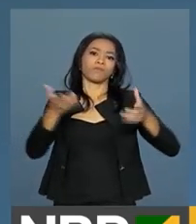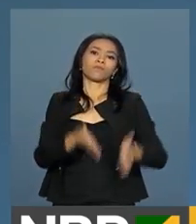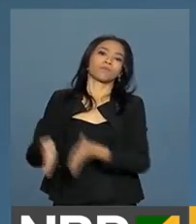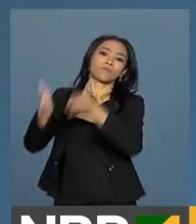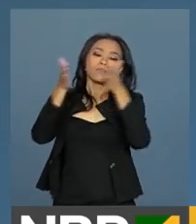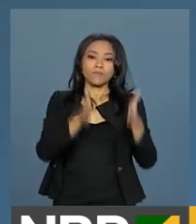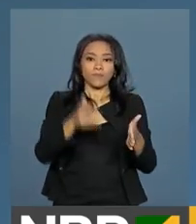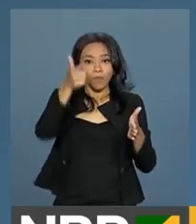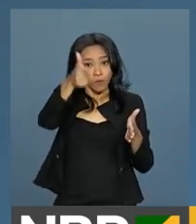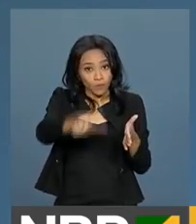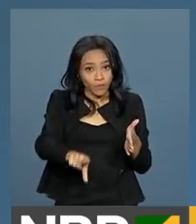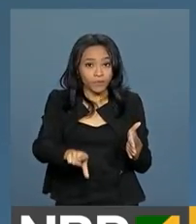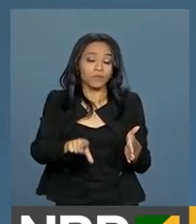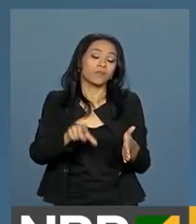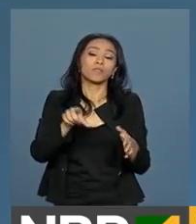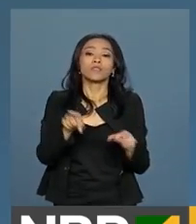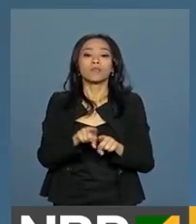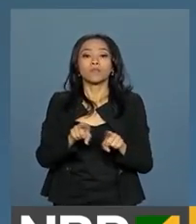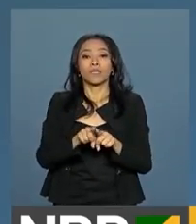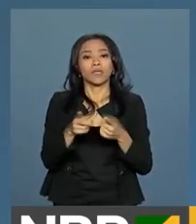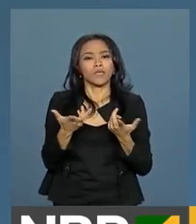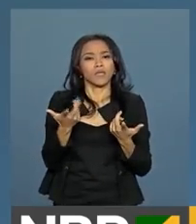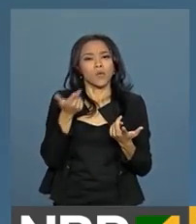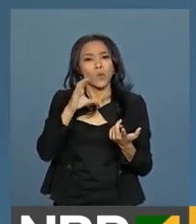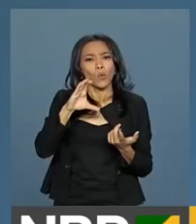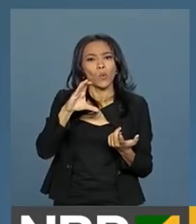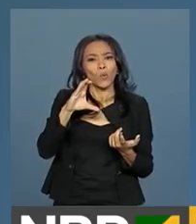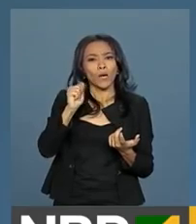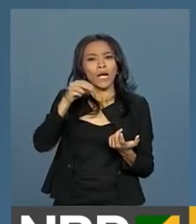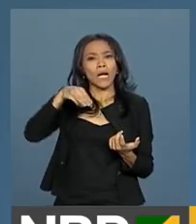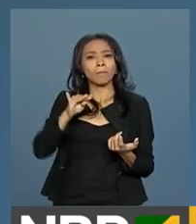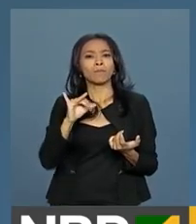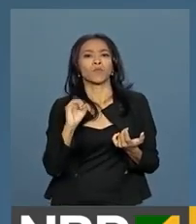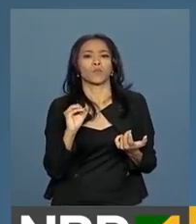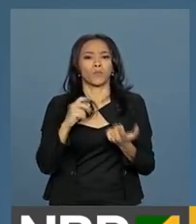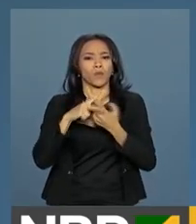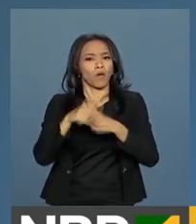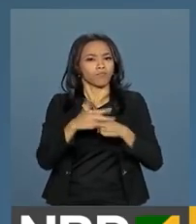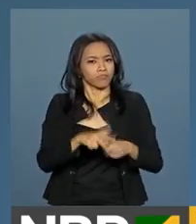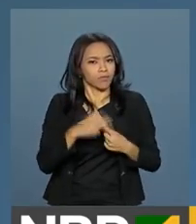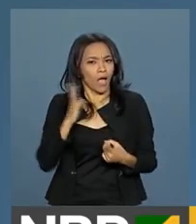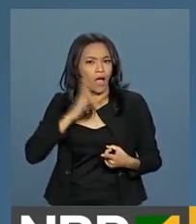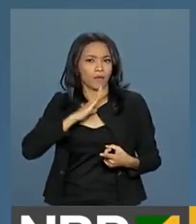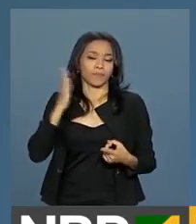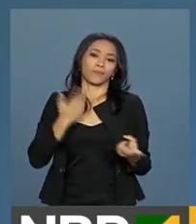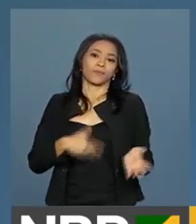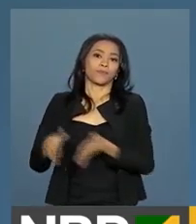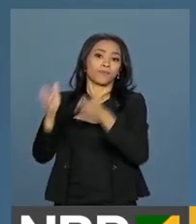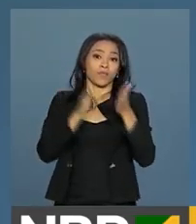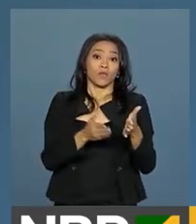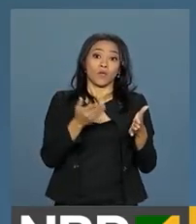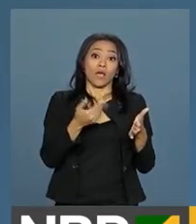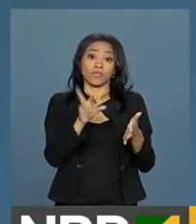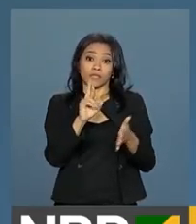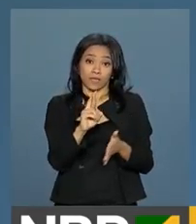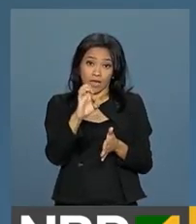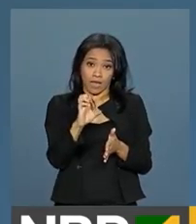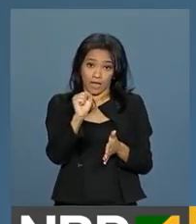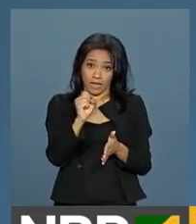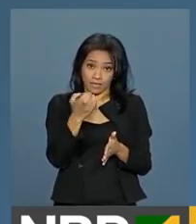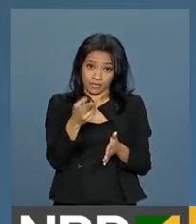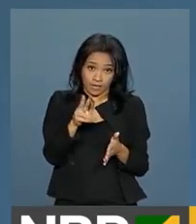garante ajustes rápidos as reservas brasileiras estão em patamar elevado o